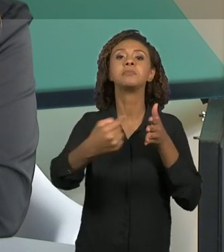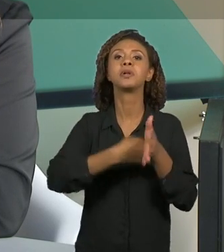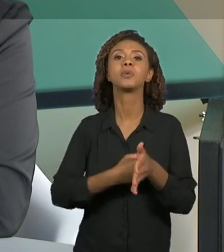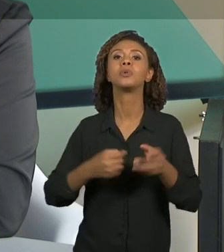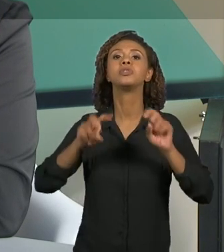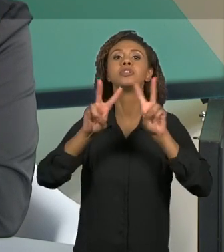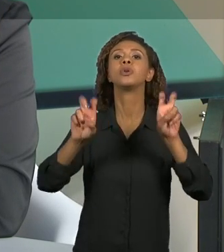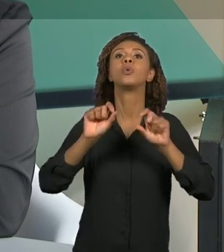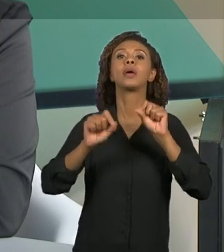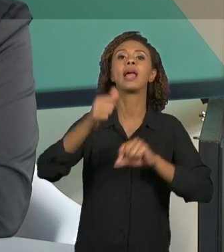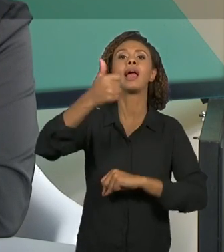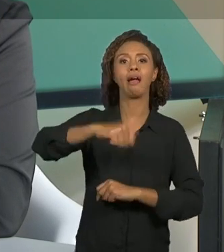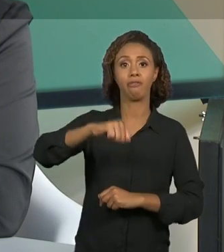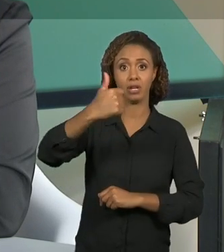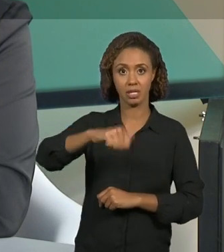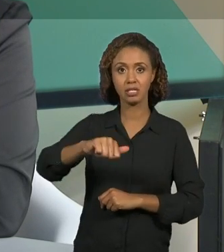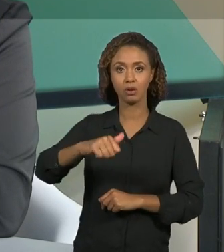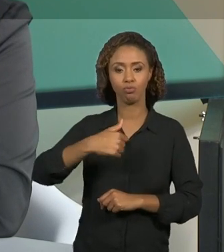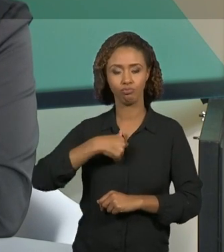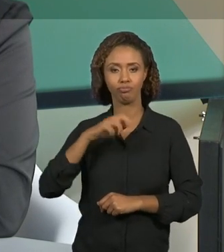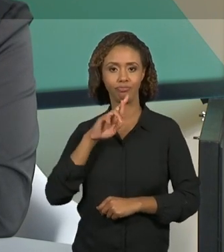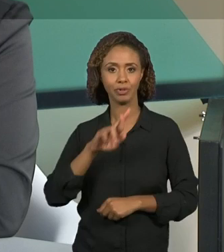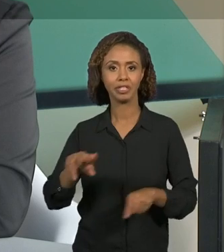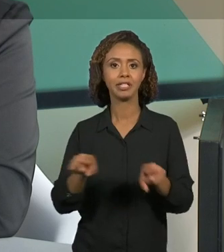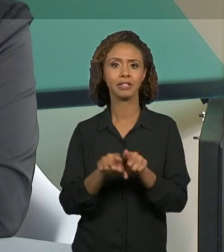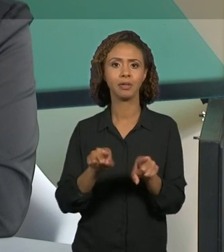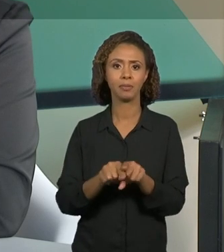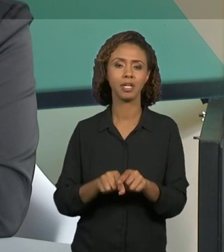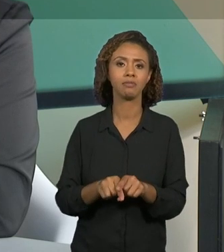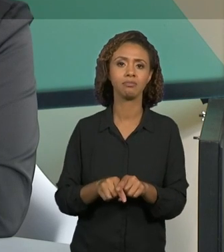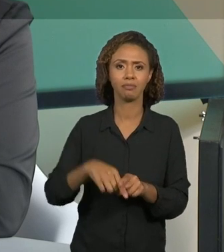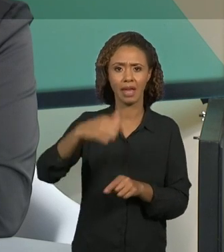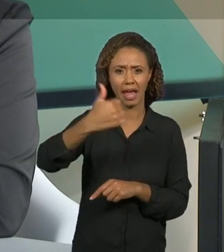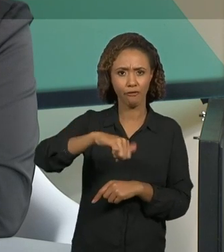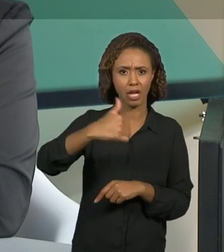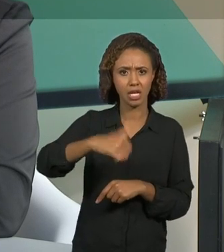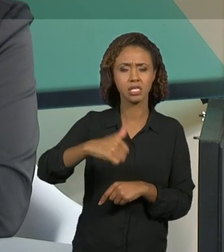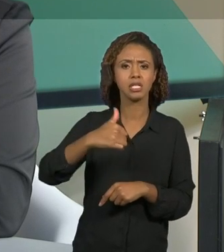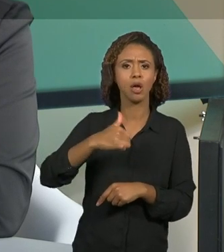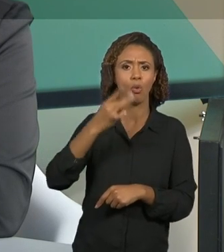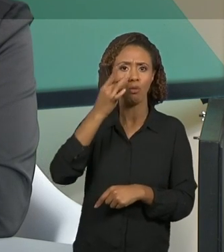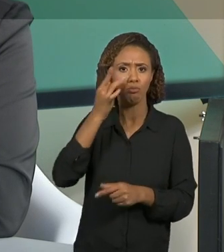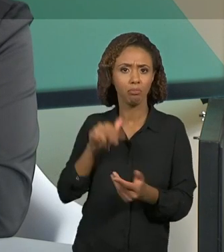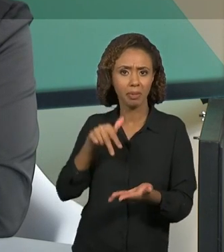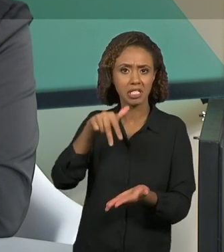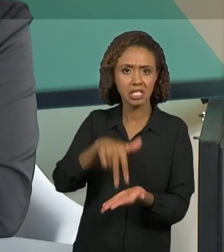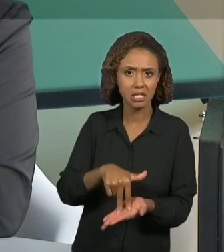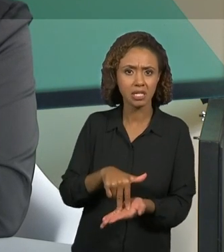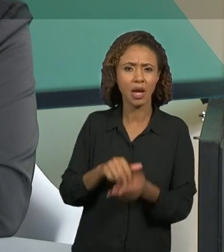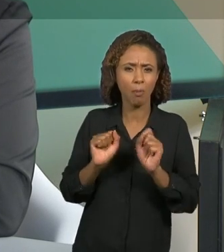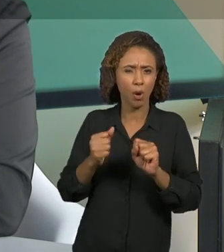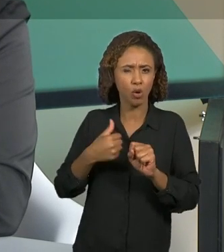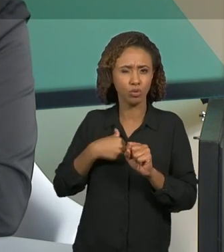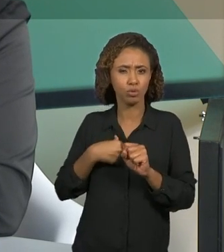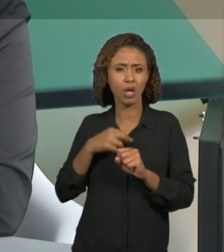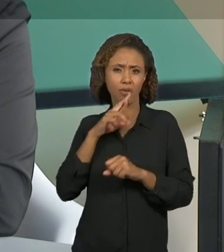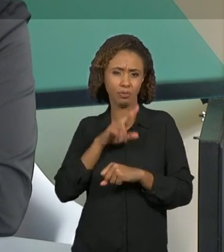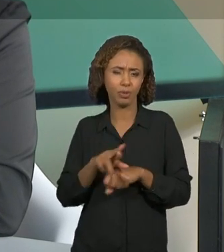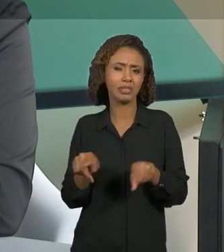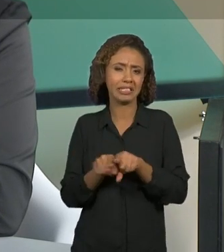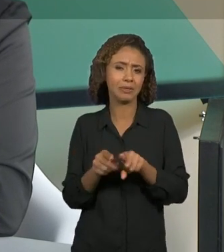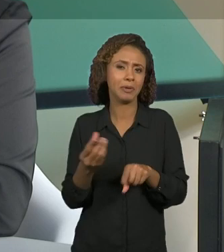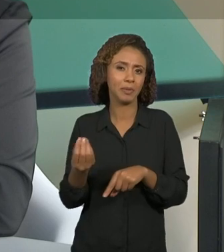que vão falar sobre as avaliações né presenciais eu acho que eu posso ficar esse é um pouquinho com essa também